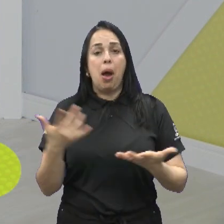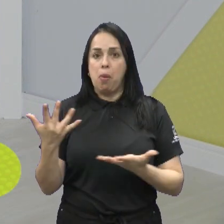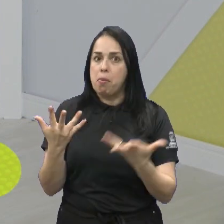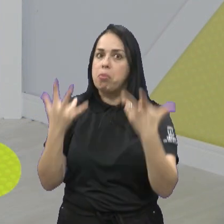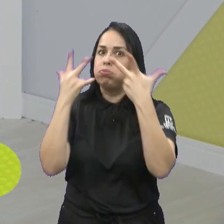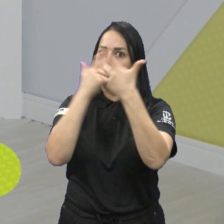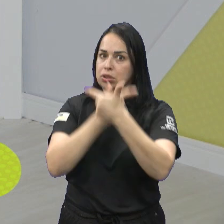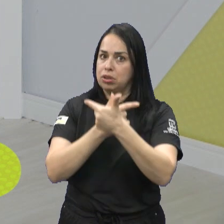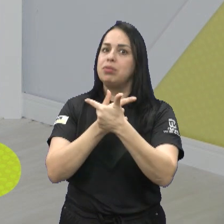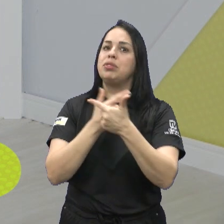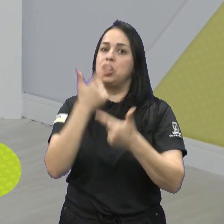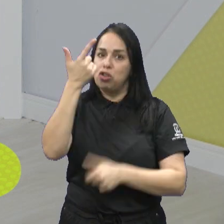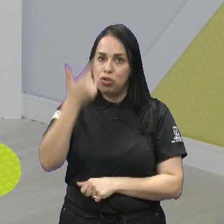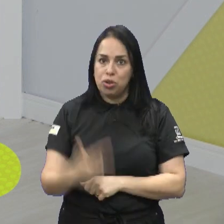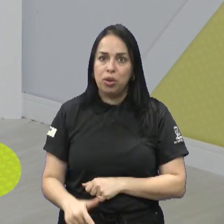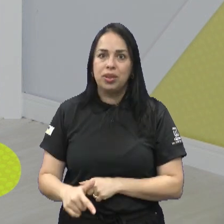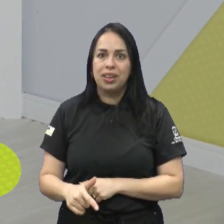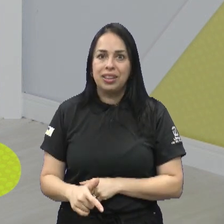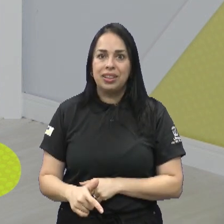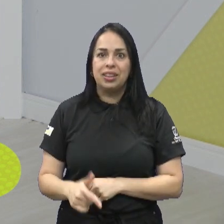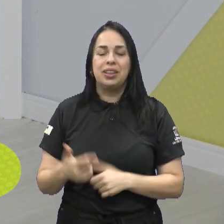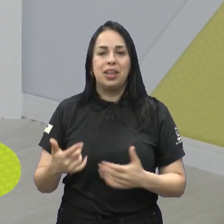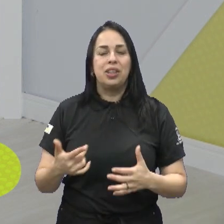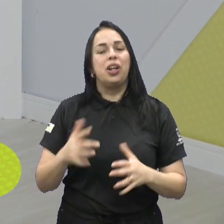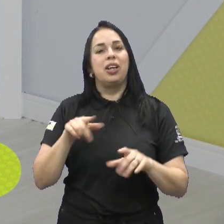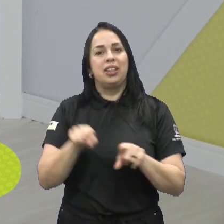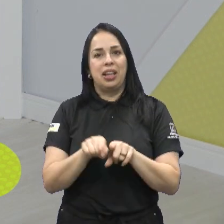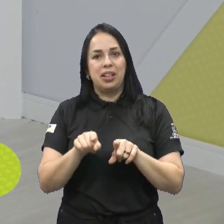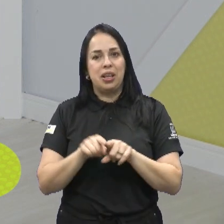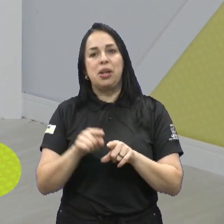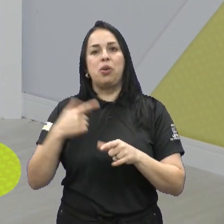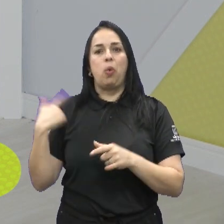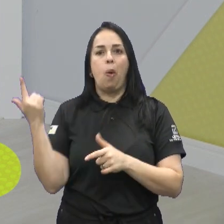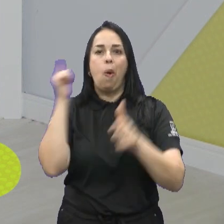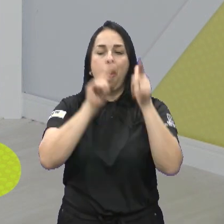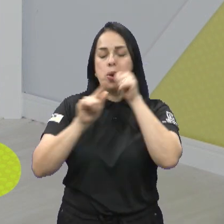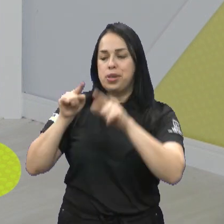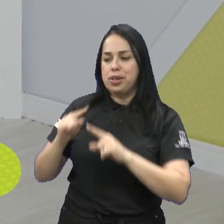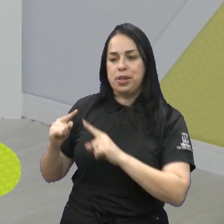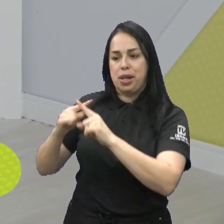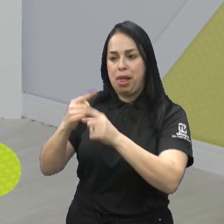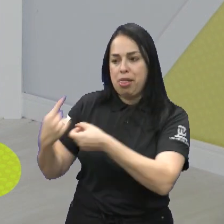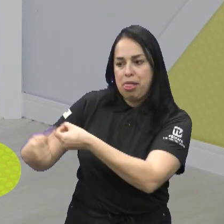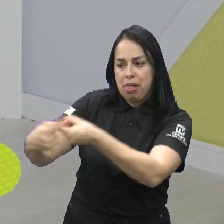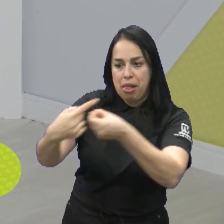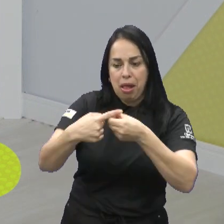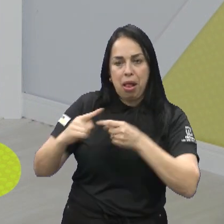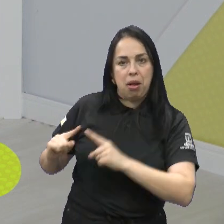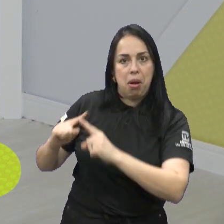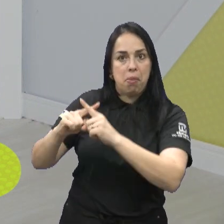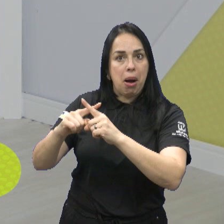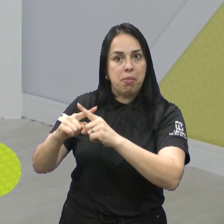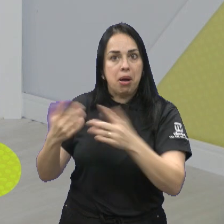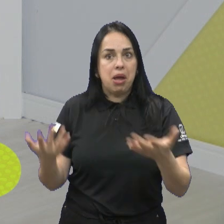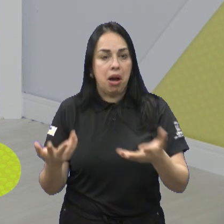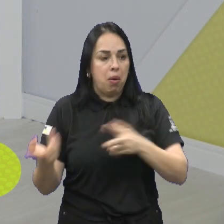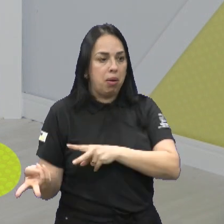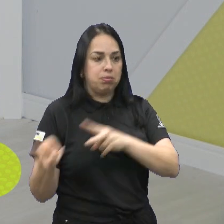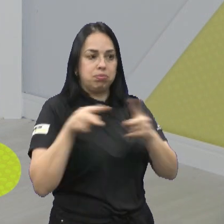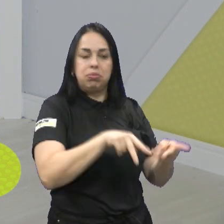nossa cidade, mais uma vez, dodecacampeão dos Jogos Regionais de São José dos Campos. E agora vai buscar o